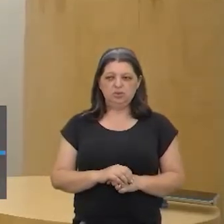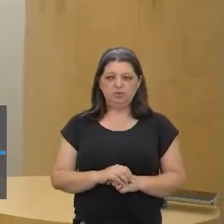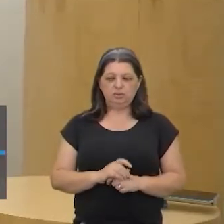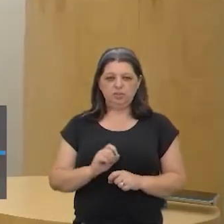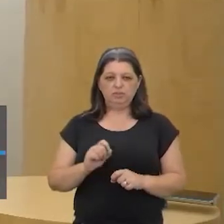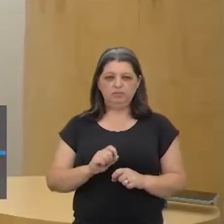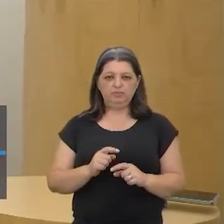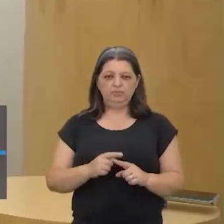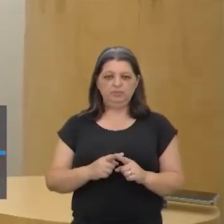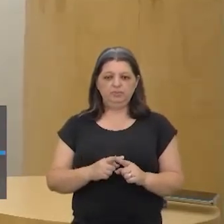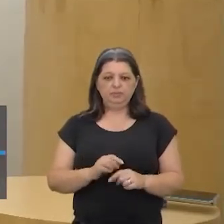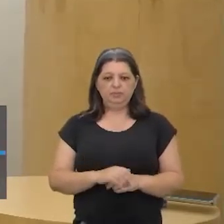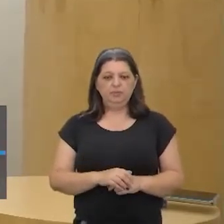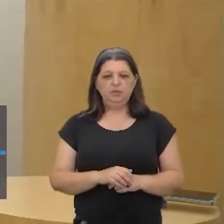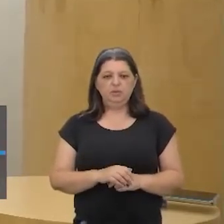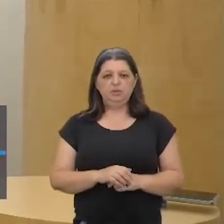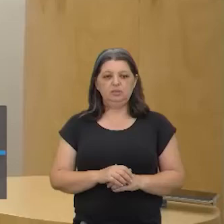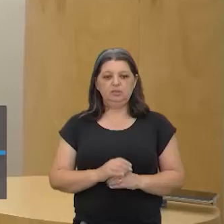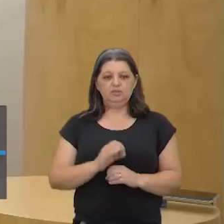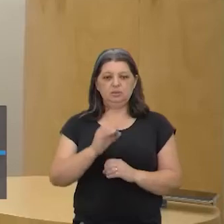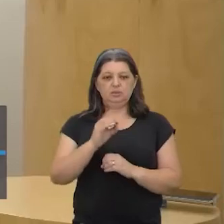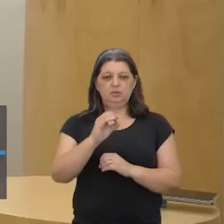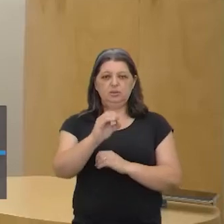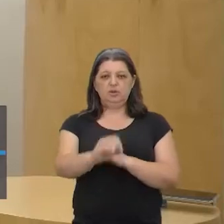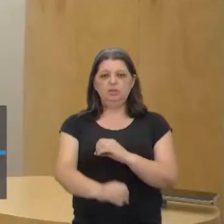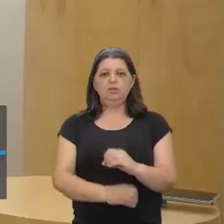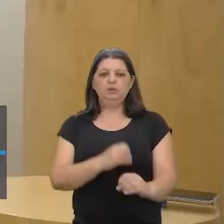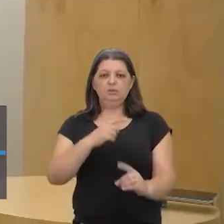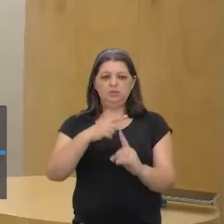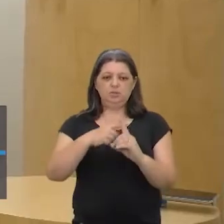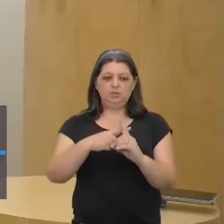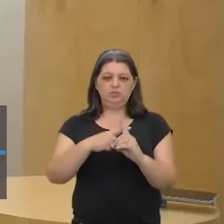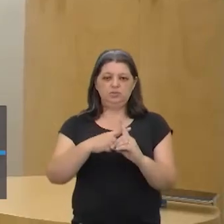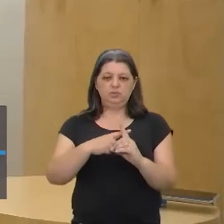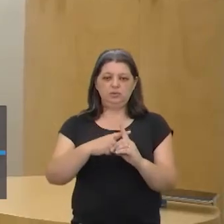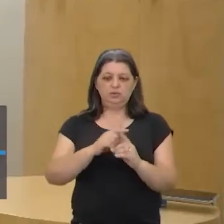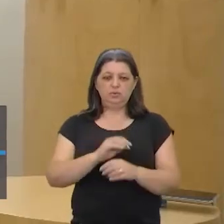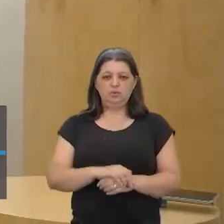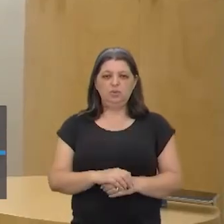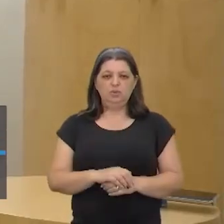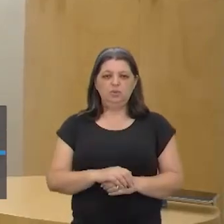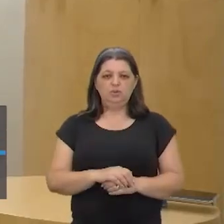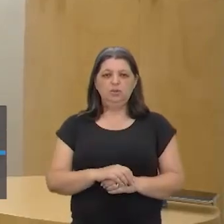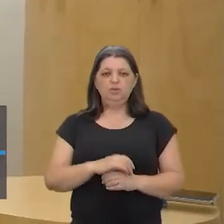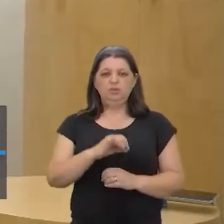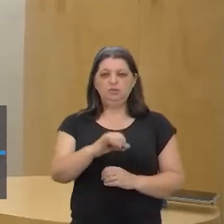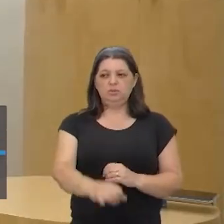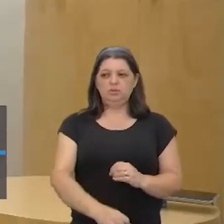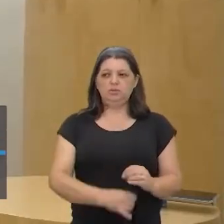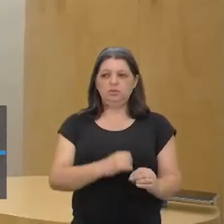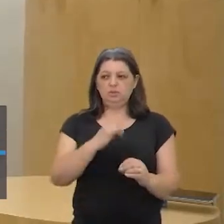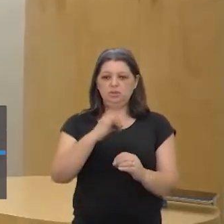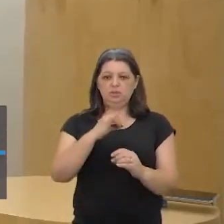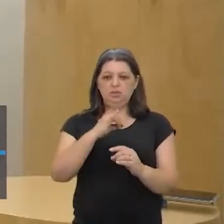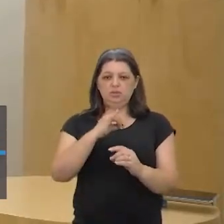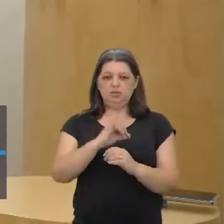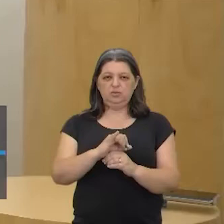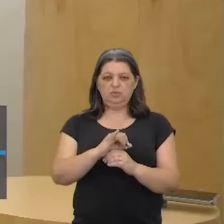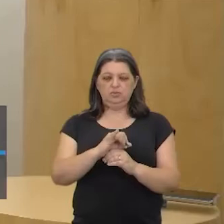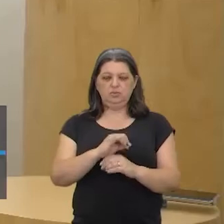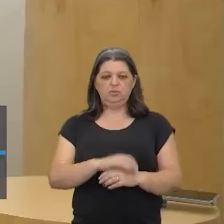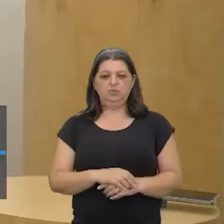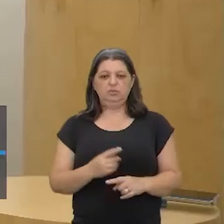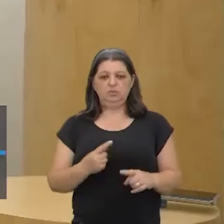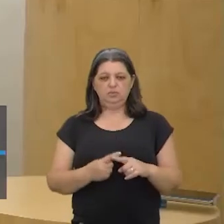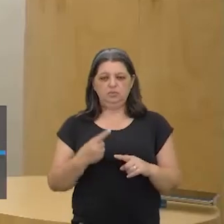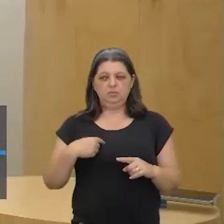a aula, eu falei, nossa, eu tinha uma técnica que eu me autodesenvolvi, mentira. Eu nem lembro como, mas eu aprendi lá no ensino médio, que era